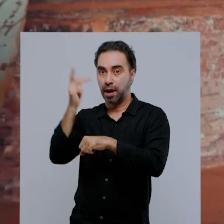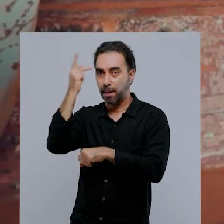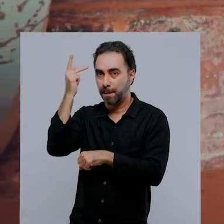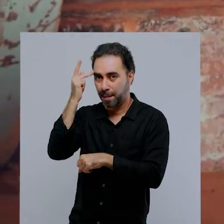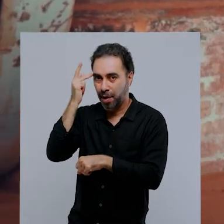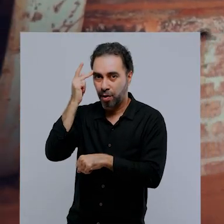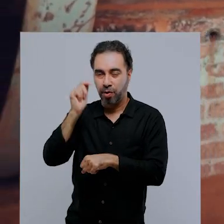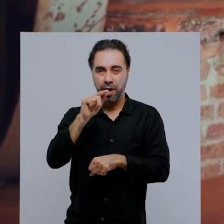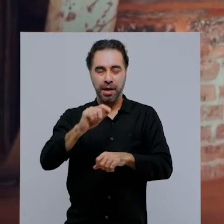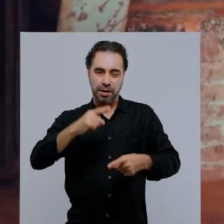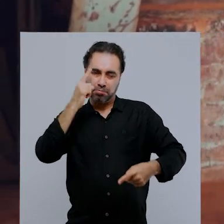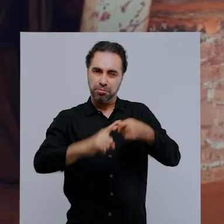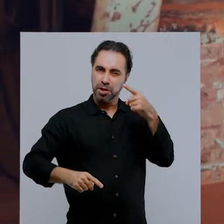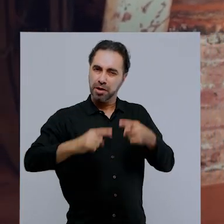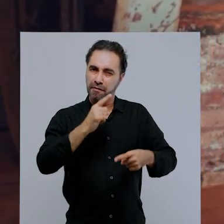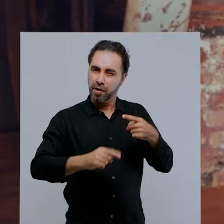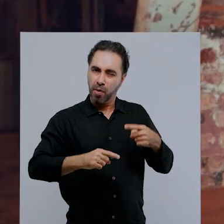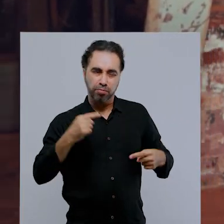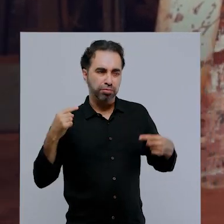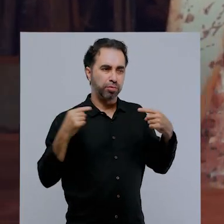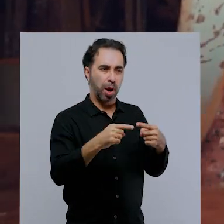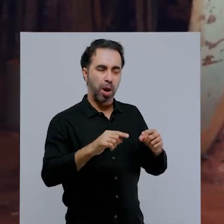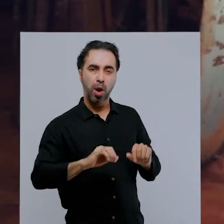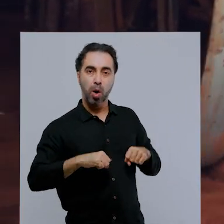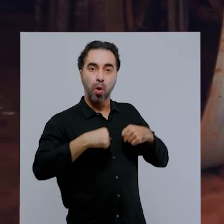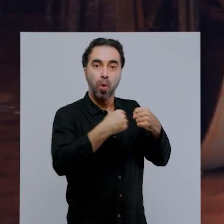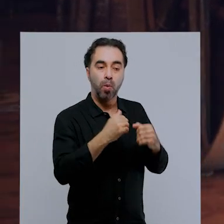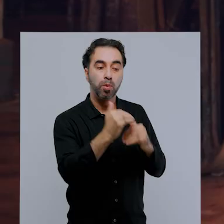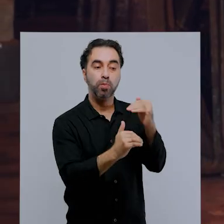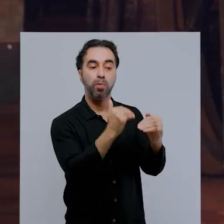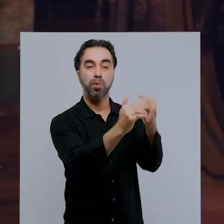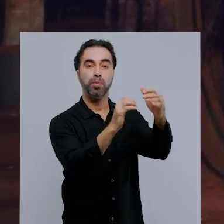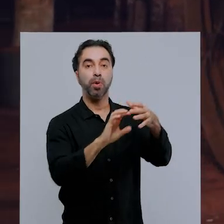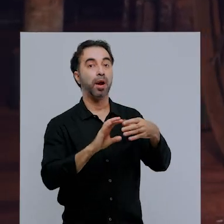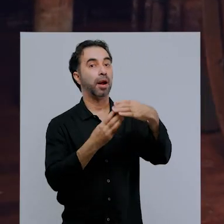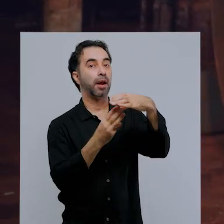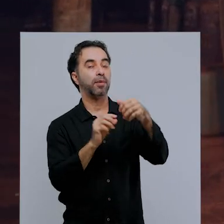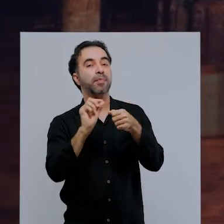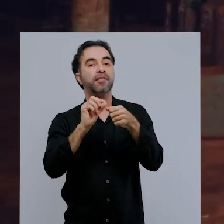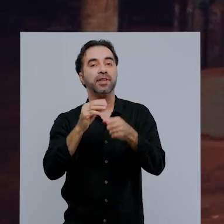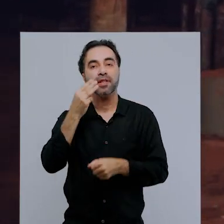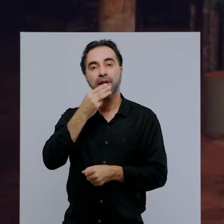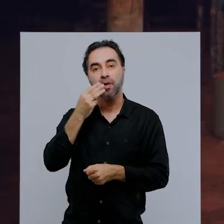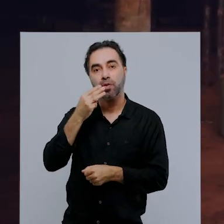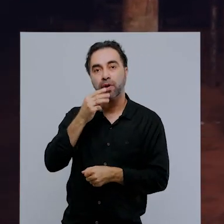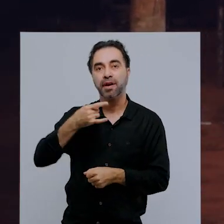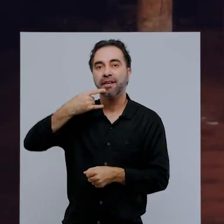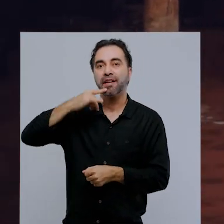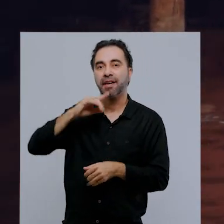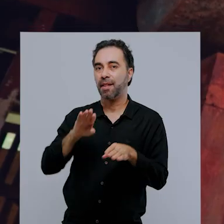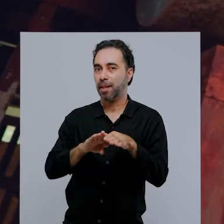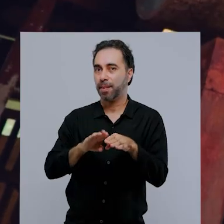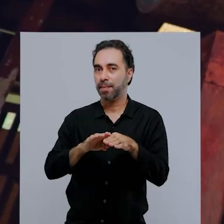Schmidt desafiou a tradição da cultura do café, construindo esse engenho para produzir açúcar e cachaça,